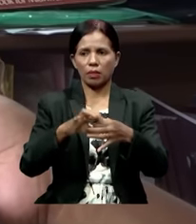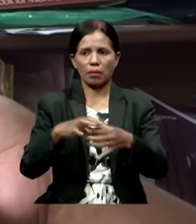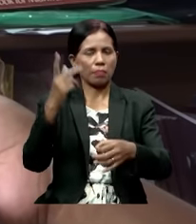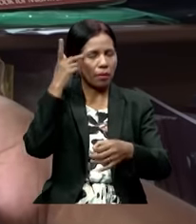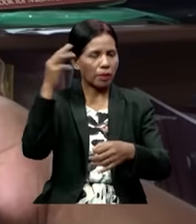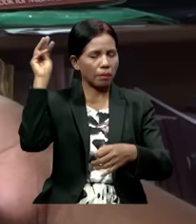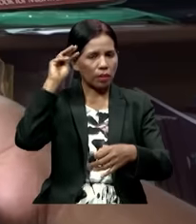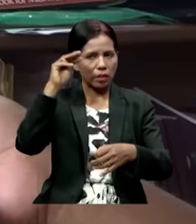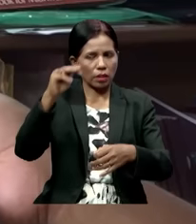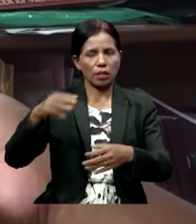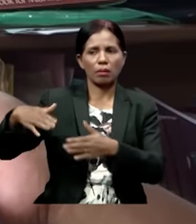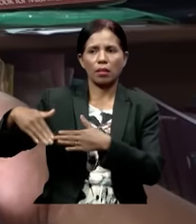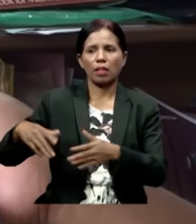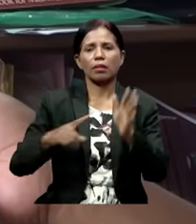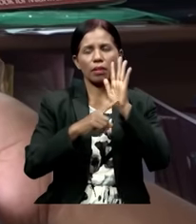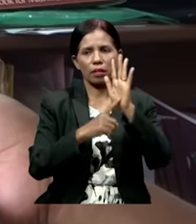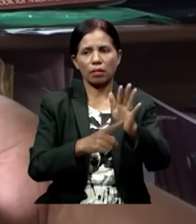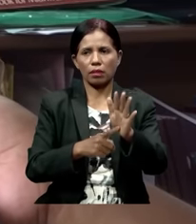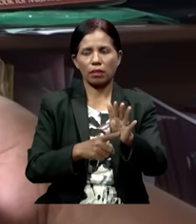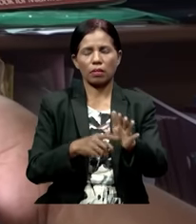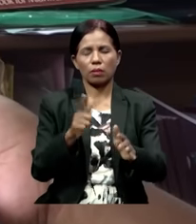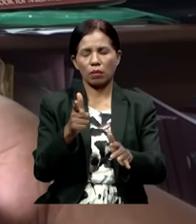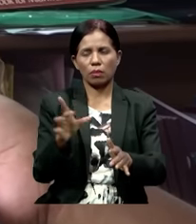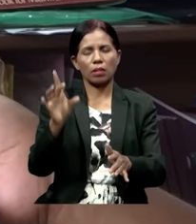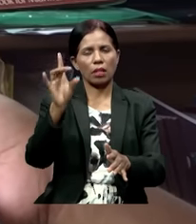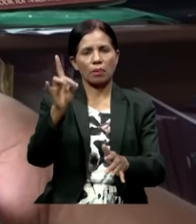primeiro-ministro de Nicalili, né? Até teu tu vai para 28 anos de juramento.